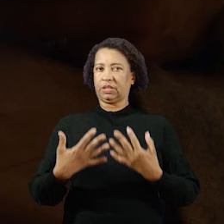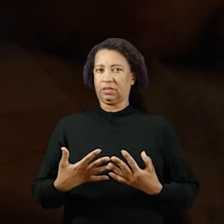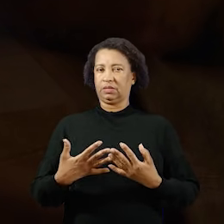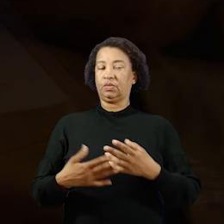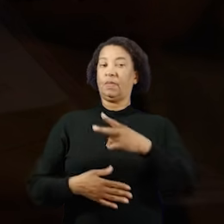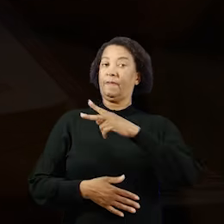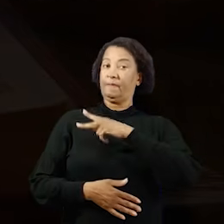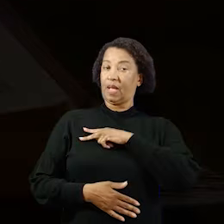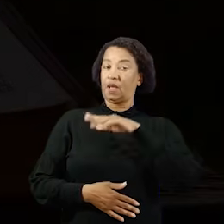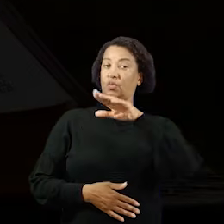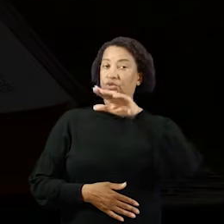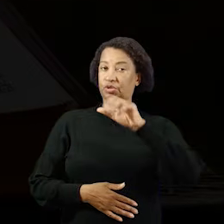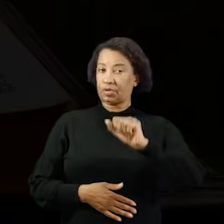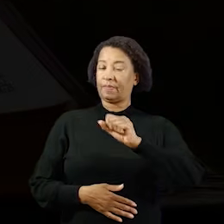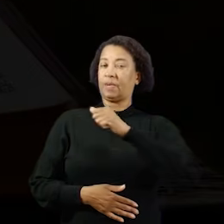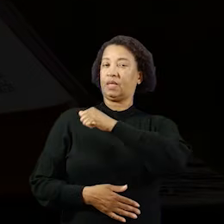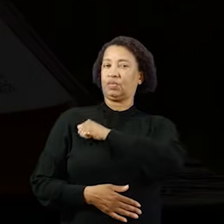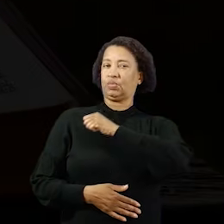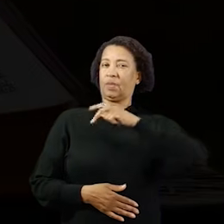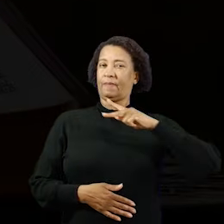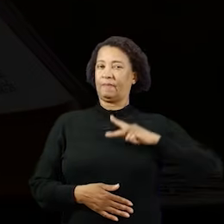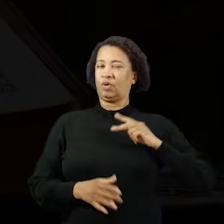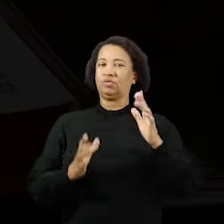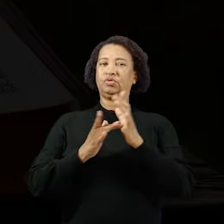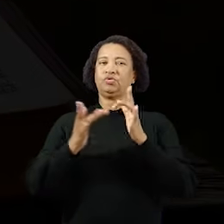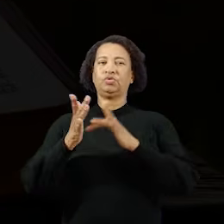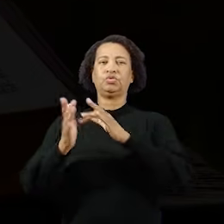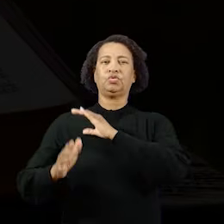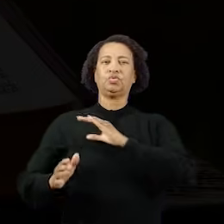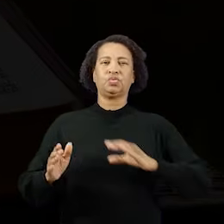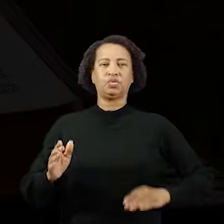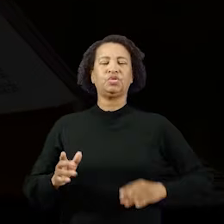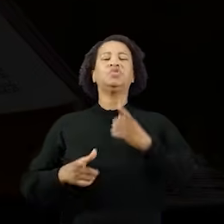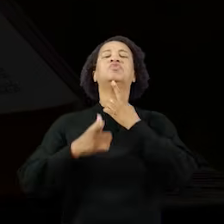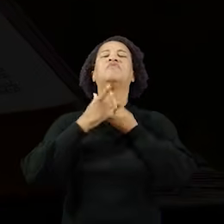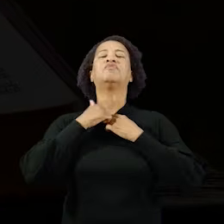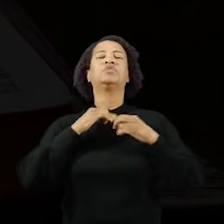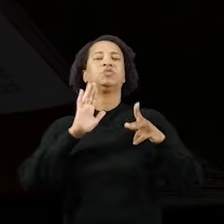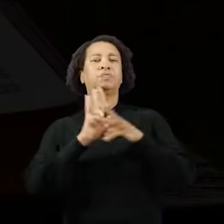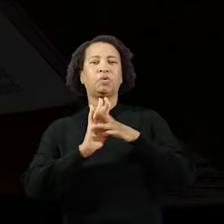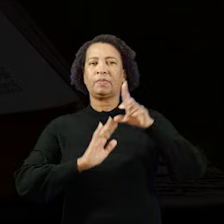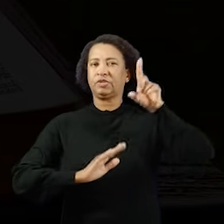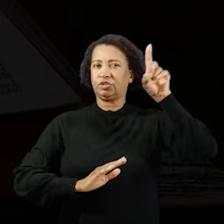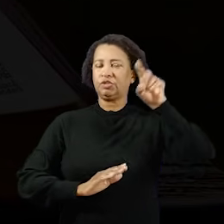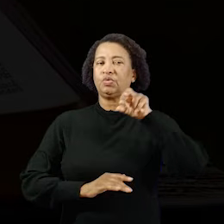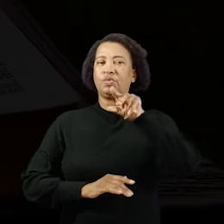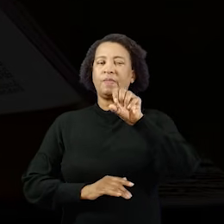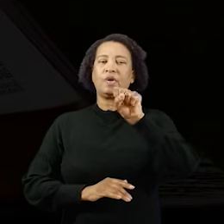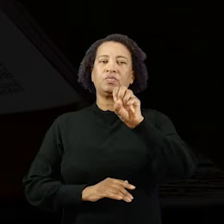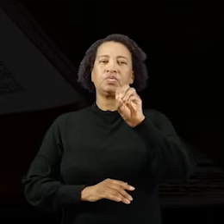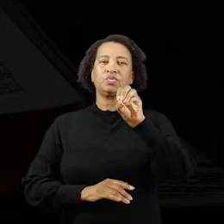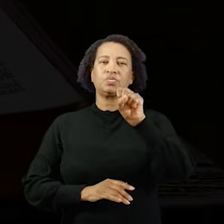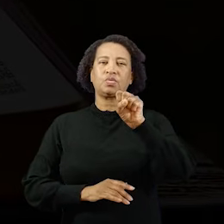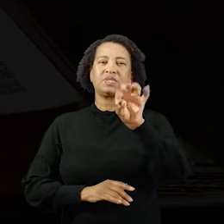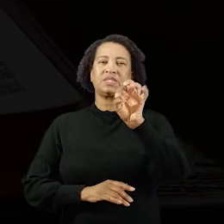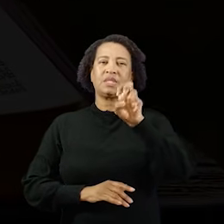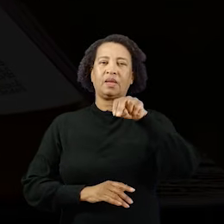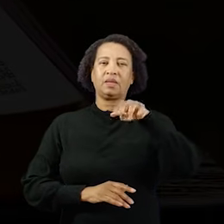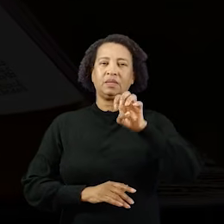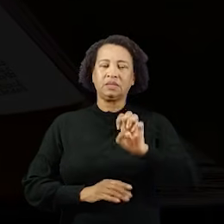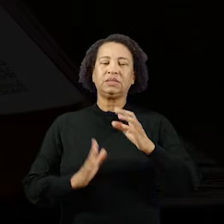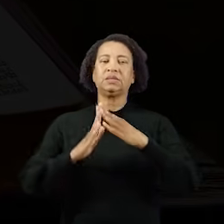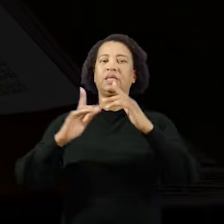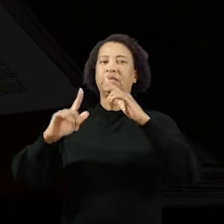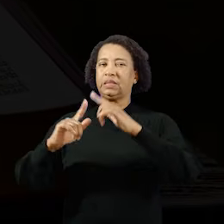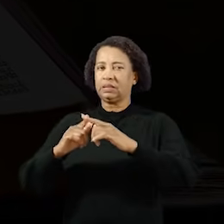assim: Paulo, chamado para ser apóstolo de Jesus Cristo pela vontade de Deus, e o irmão Sóstenes, a igreja